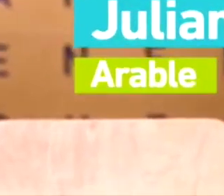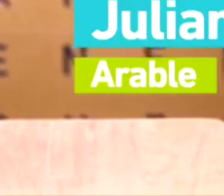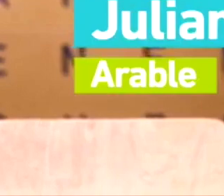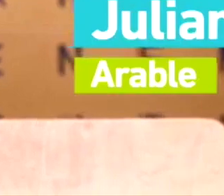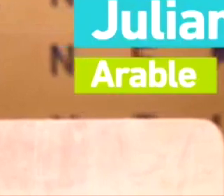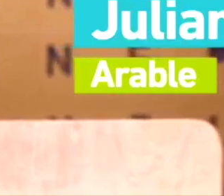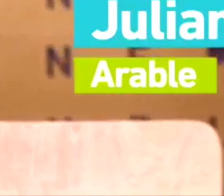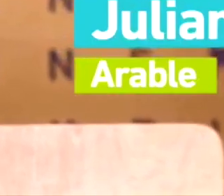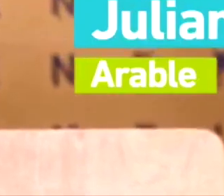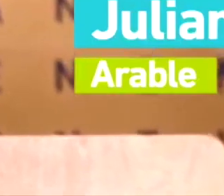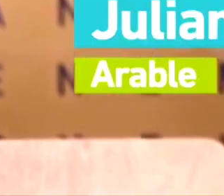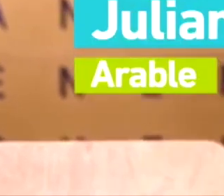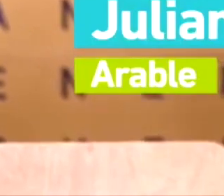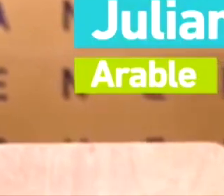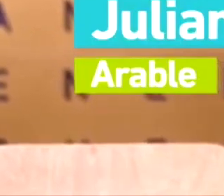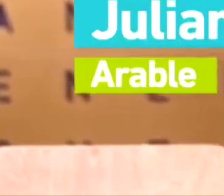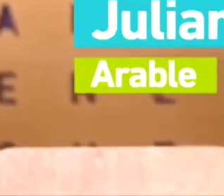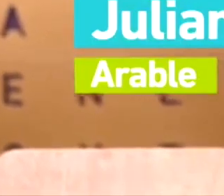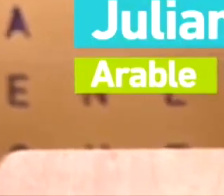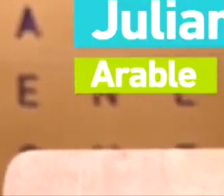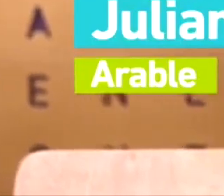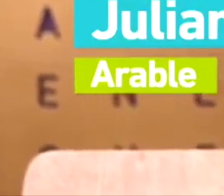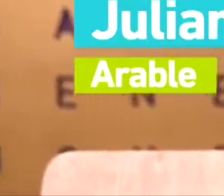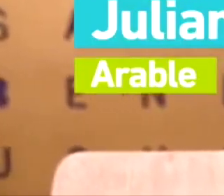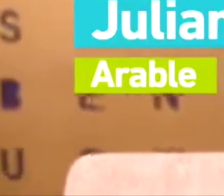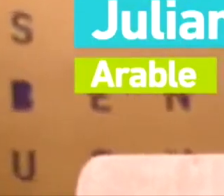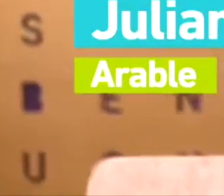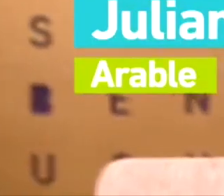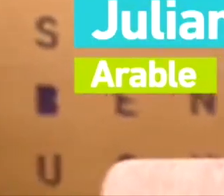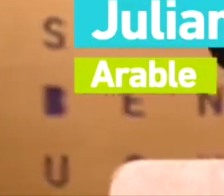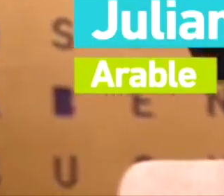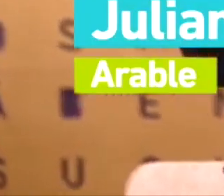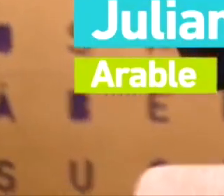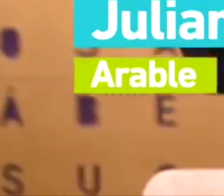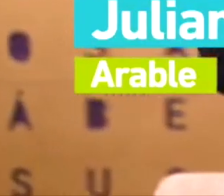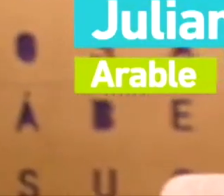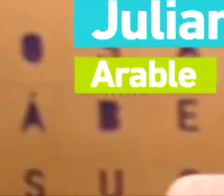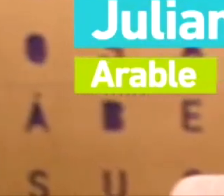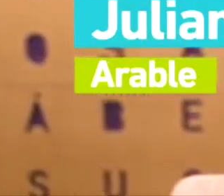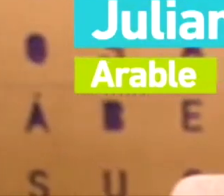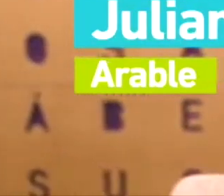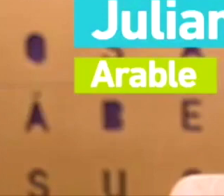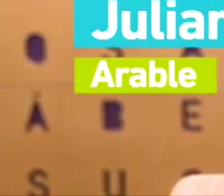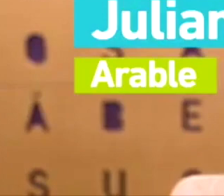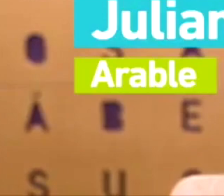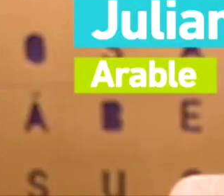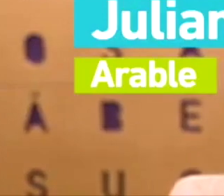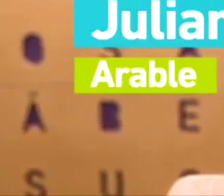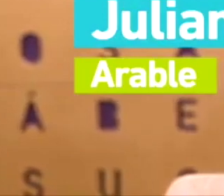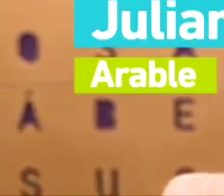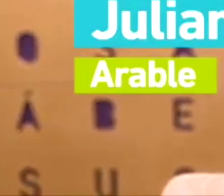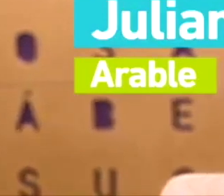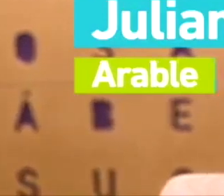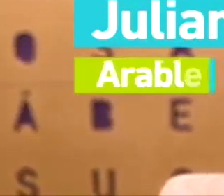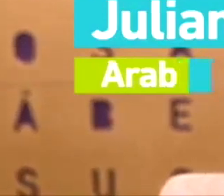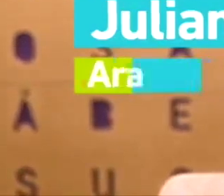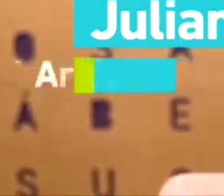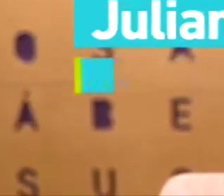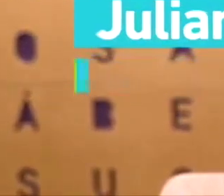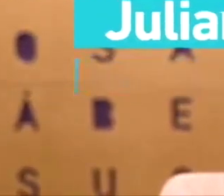apresentação para explicar para vocês como a gente está inovando no agronegócio brasileiro e global.